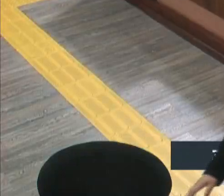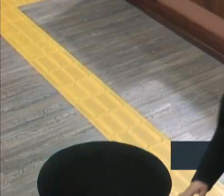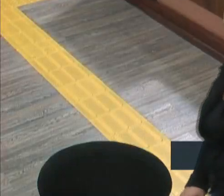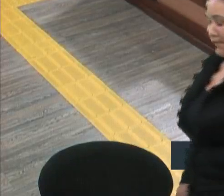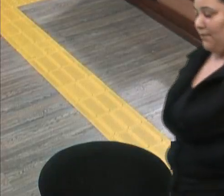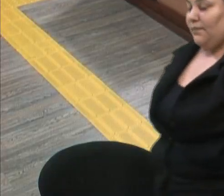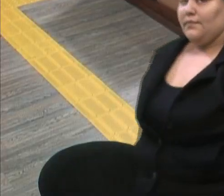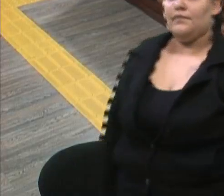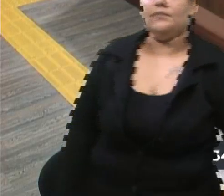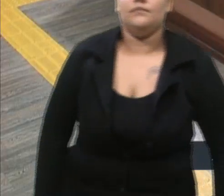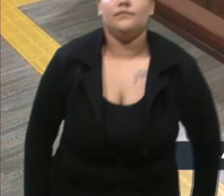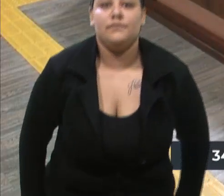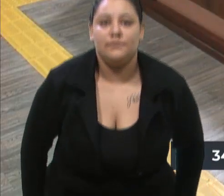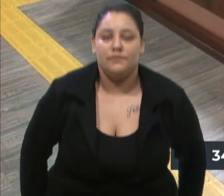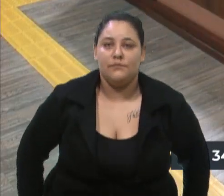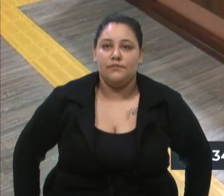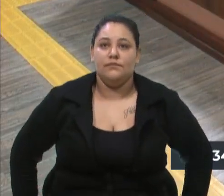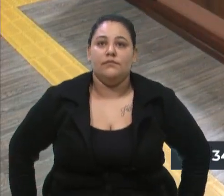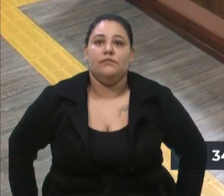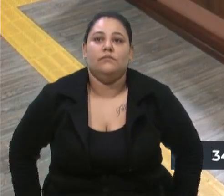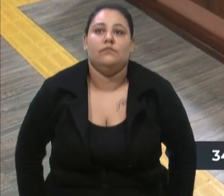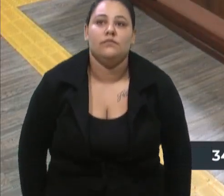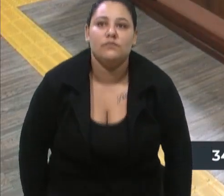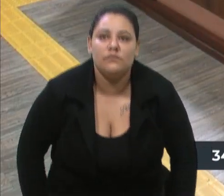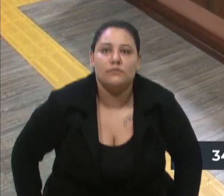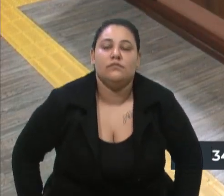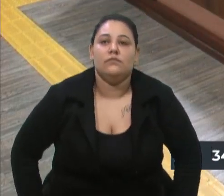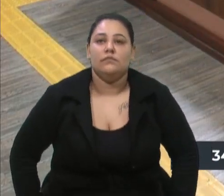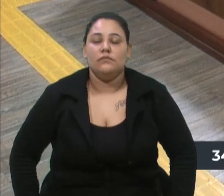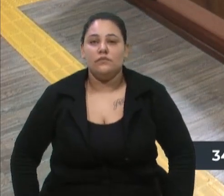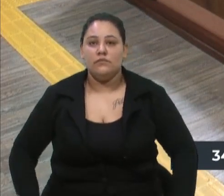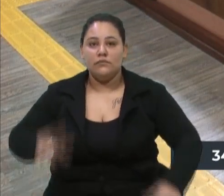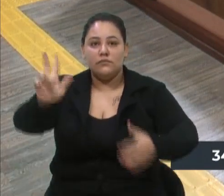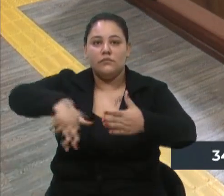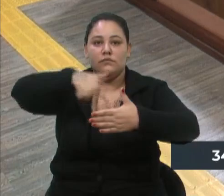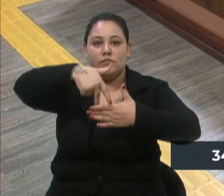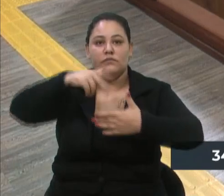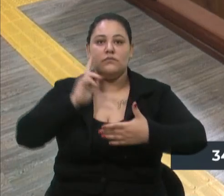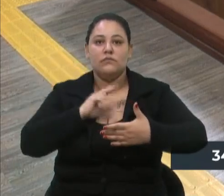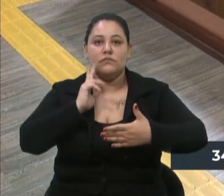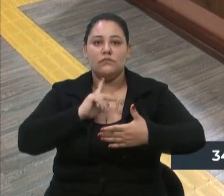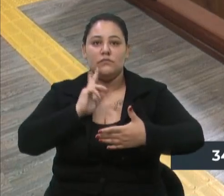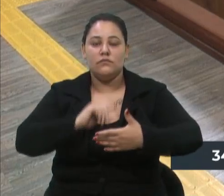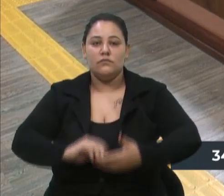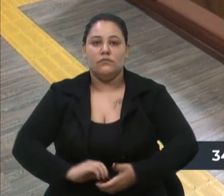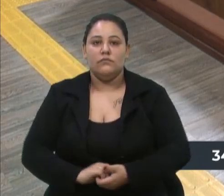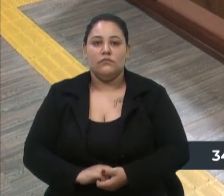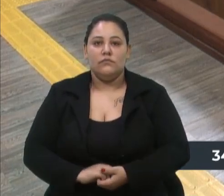Líder da bancada do PCdoB, Renato Oliveira.